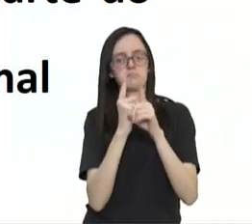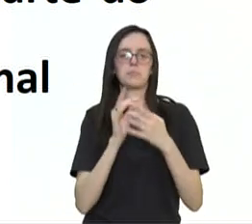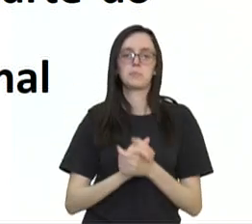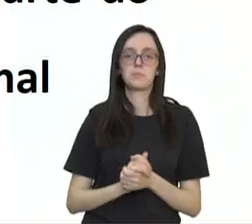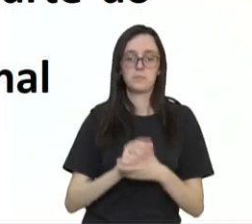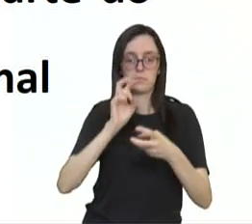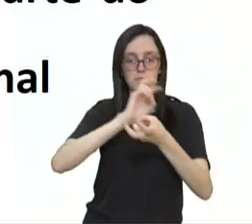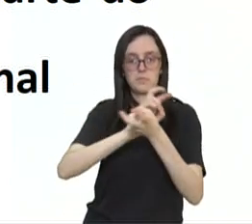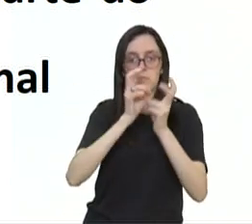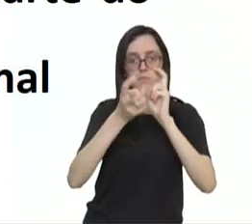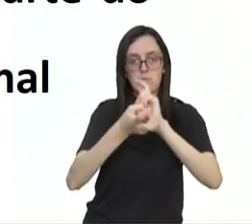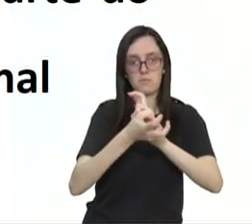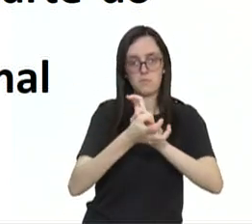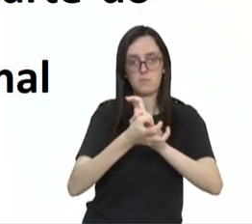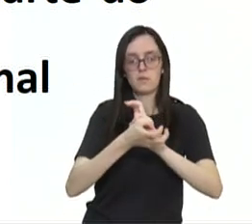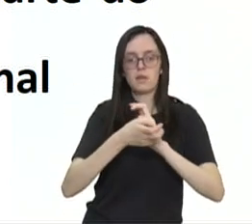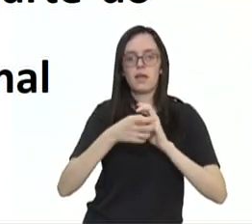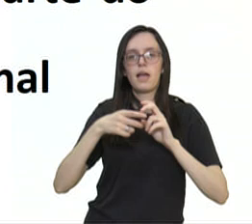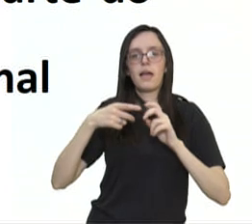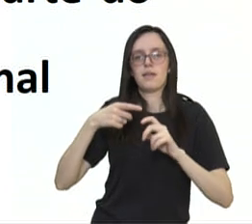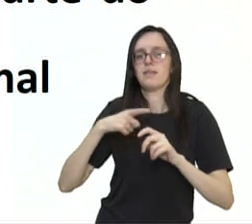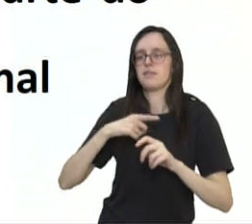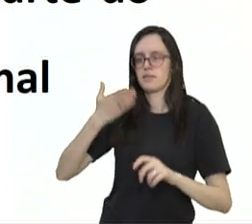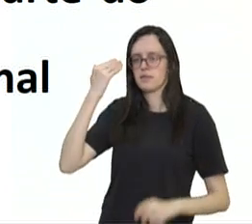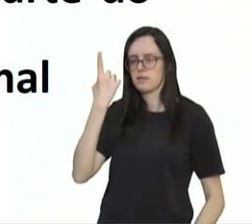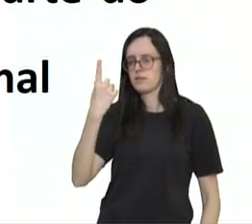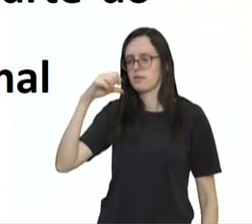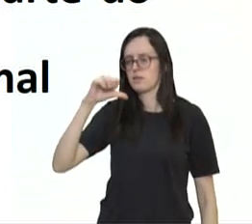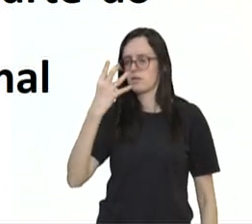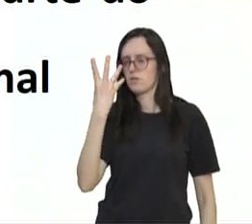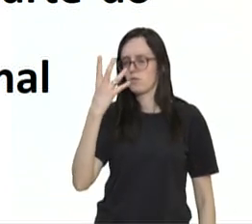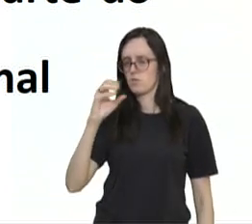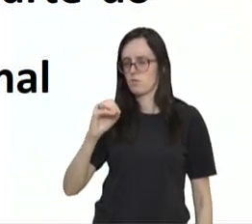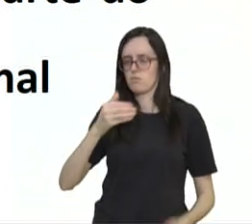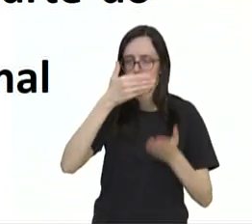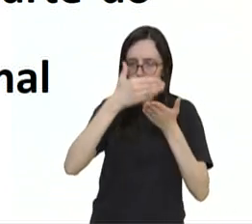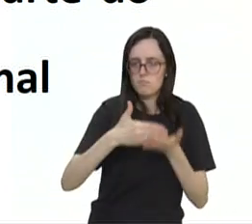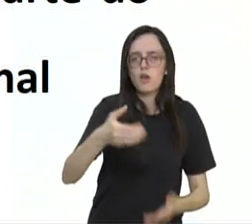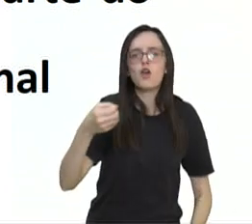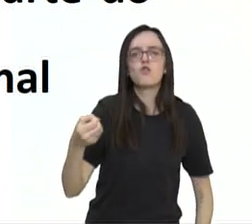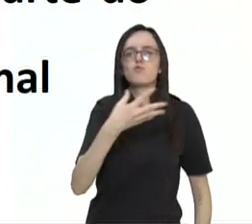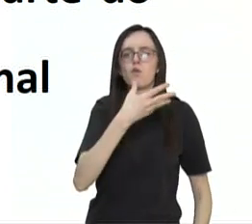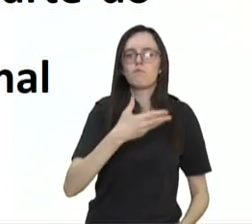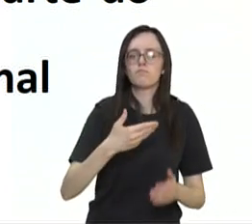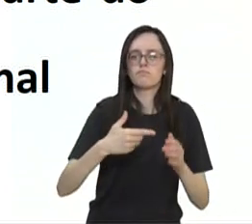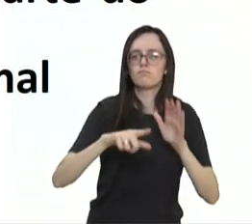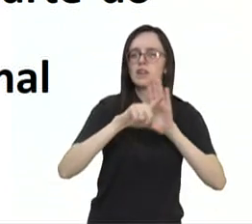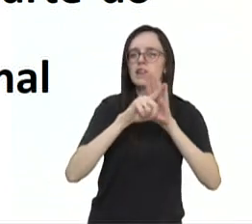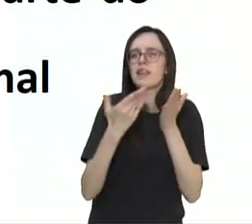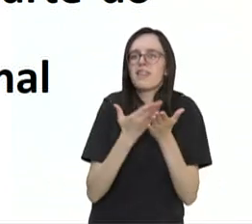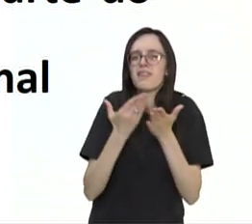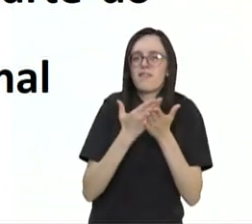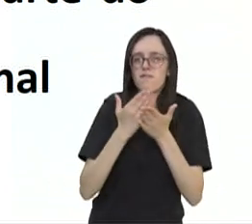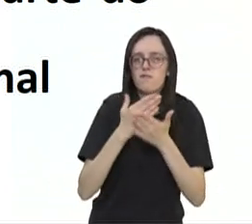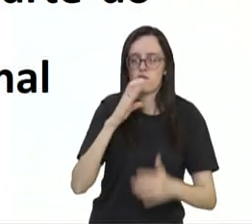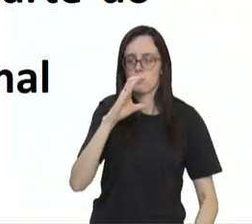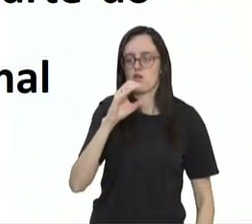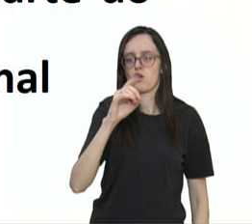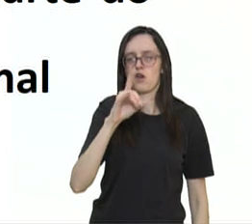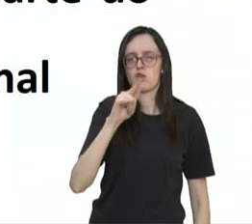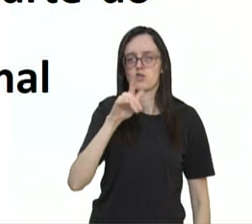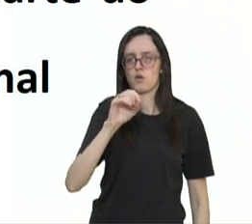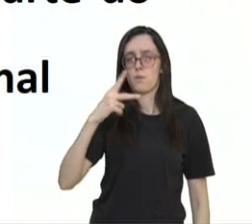deixou de fazer parte do Código Penal brasileiro em 1940, com o novo Código Penal de 40. Até então, a capoeira